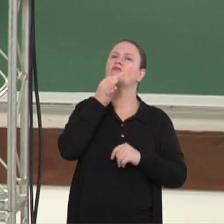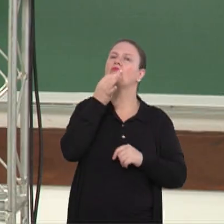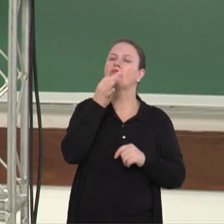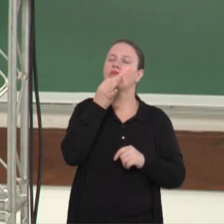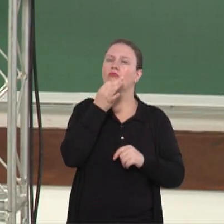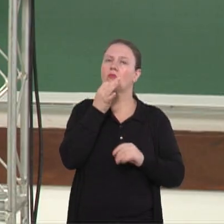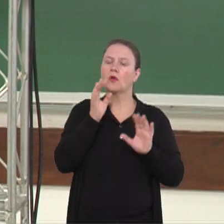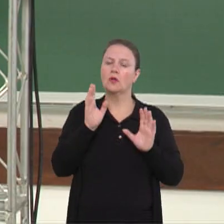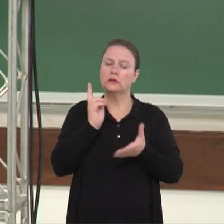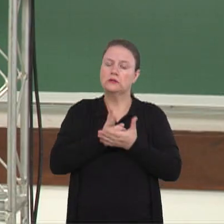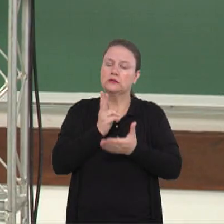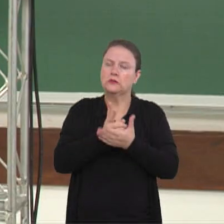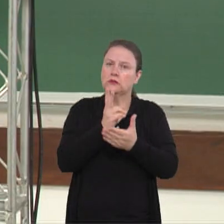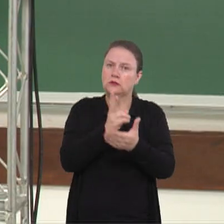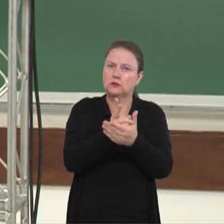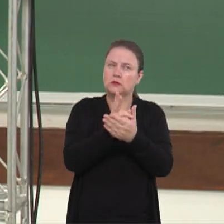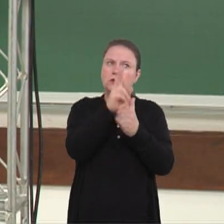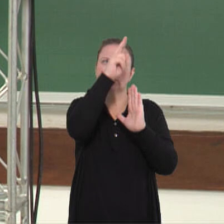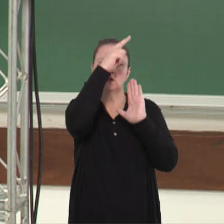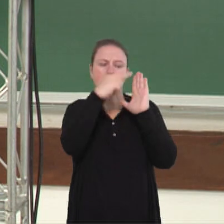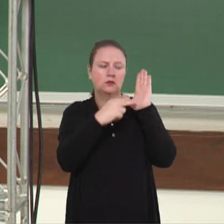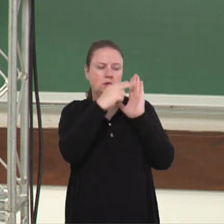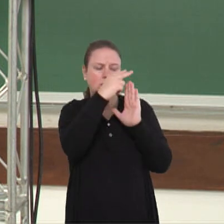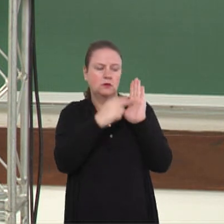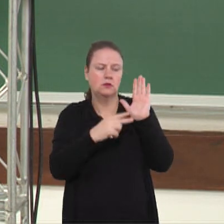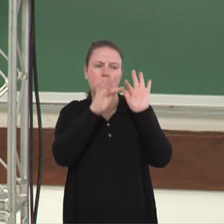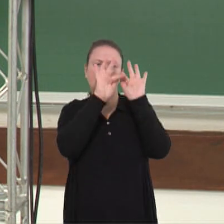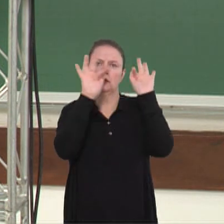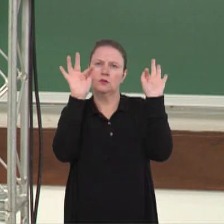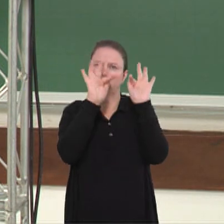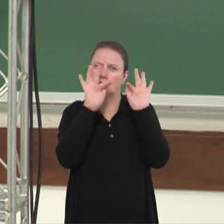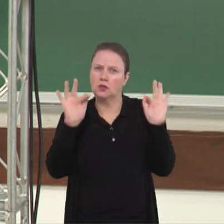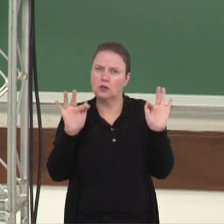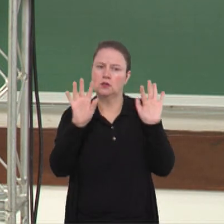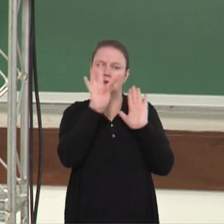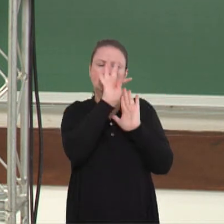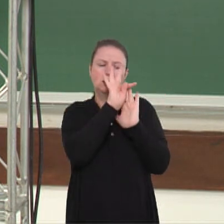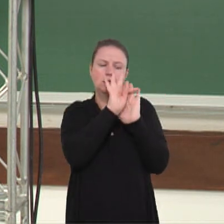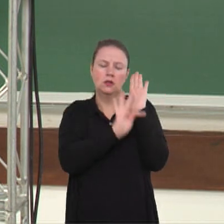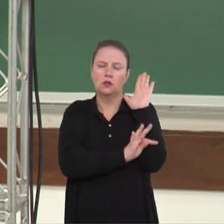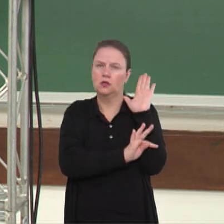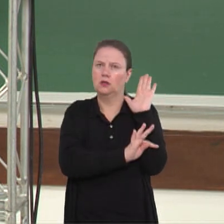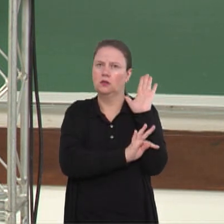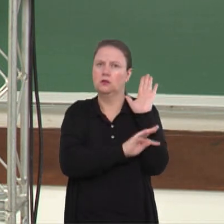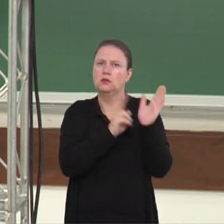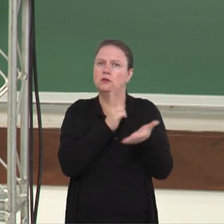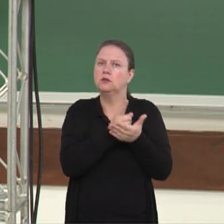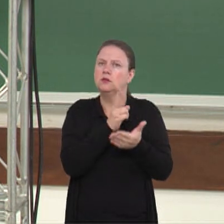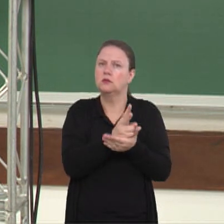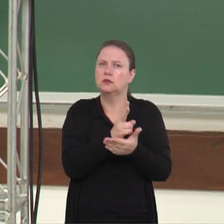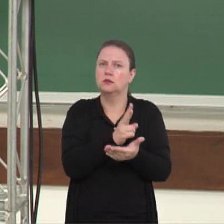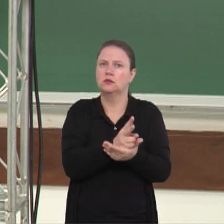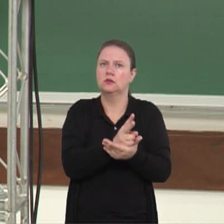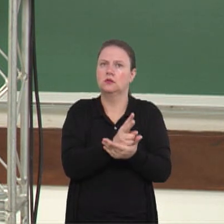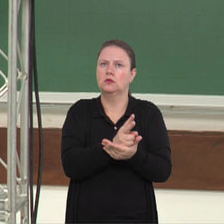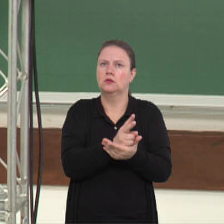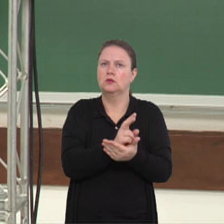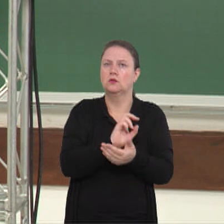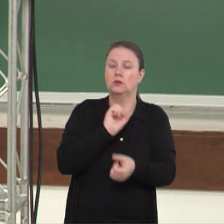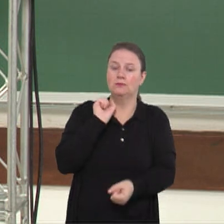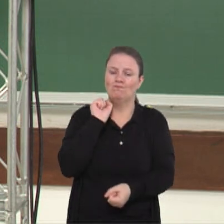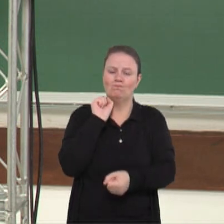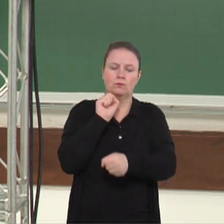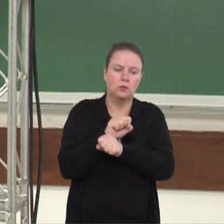ler frases ler um texto fazer um exercício é todo momento que você for fazer isso você parar para ir até o